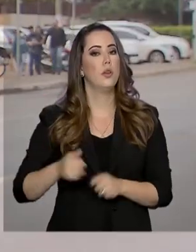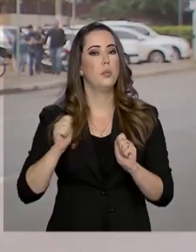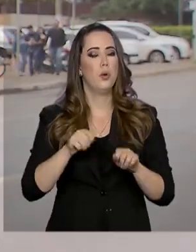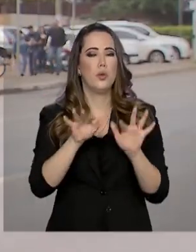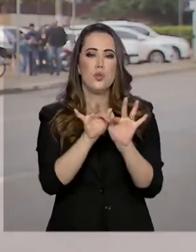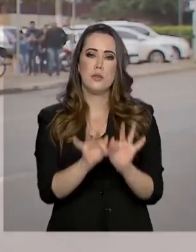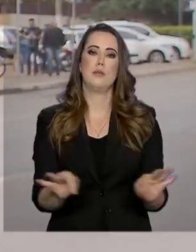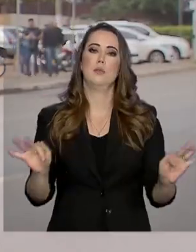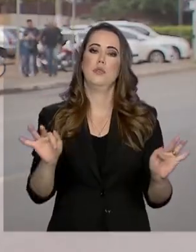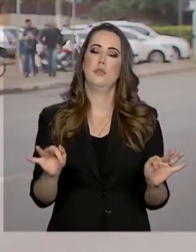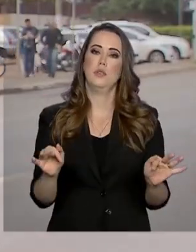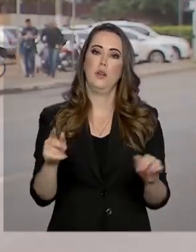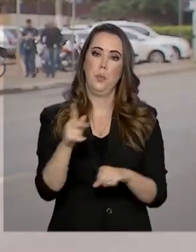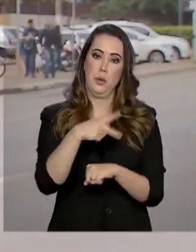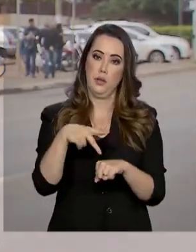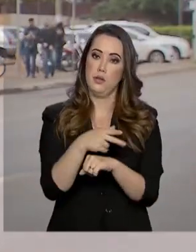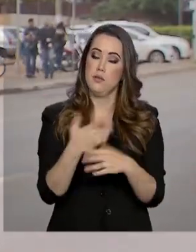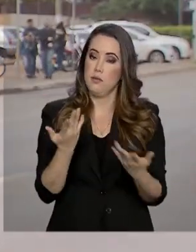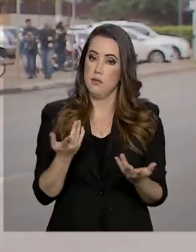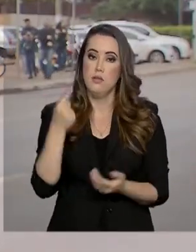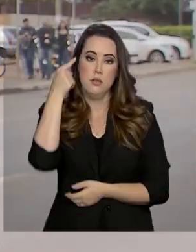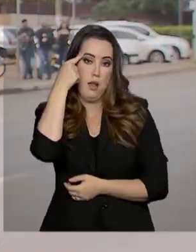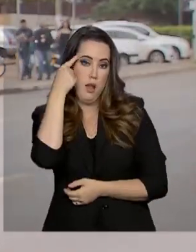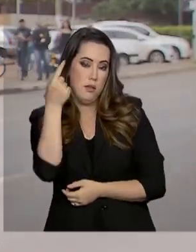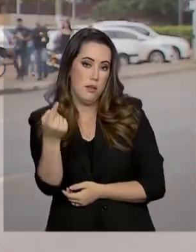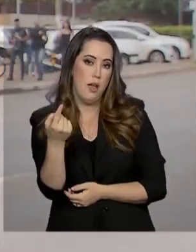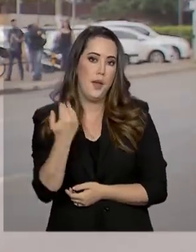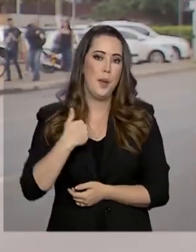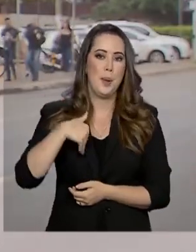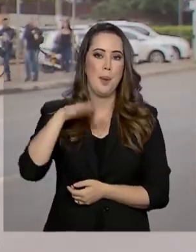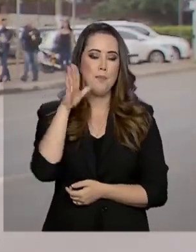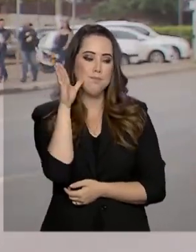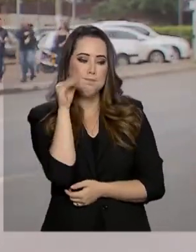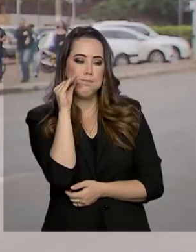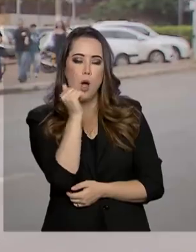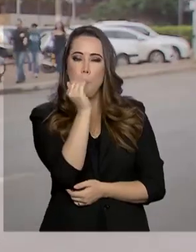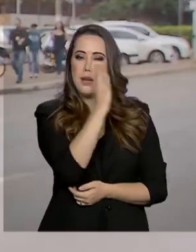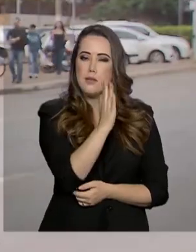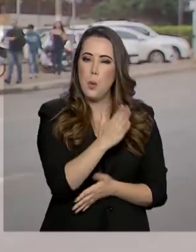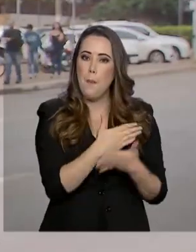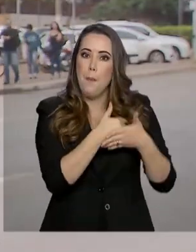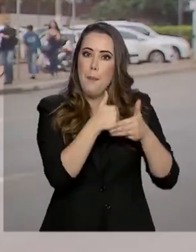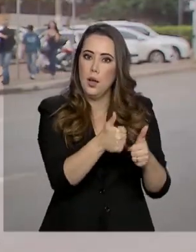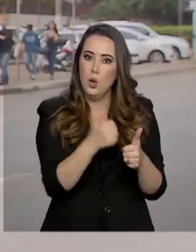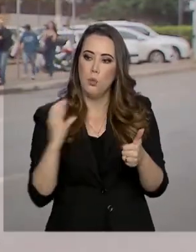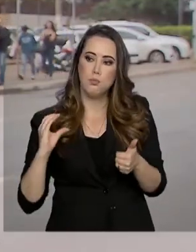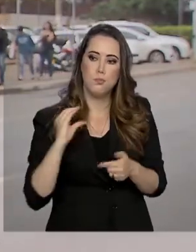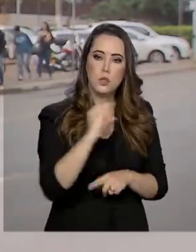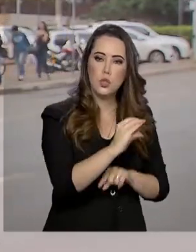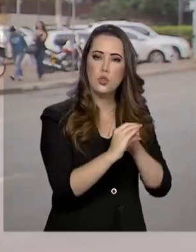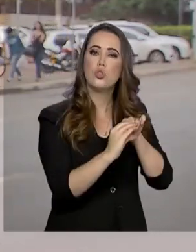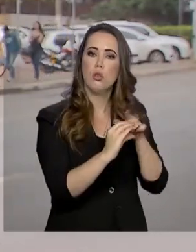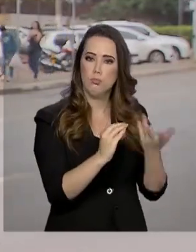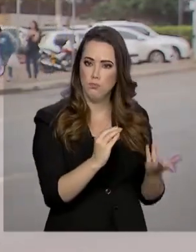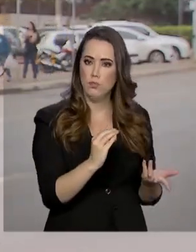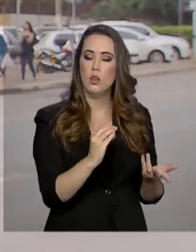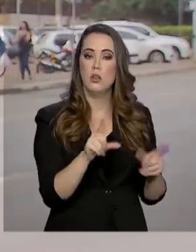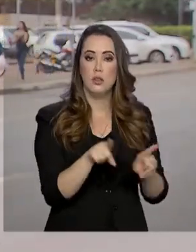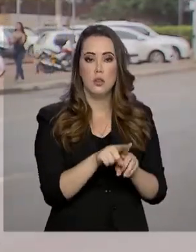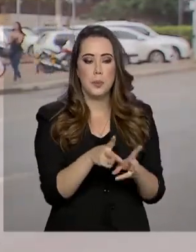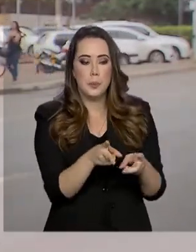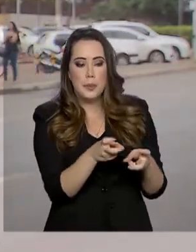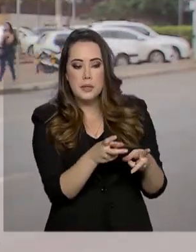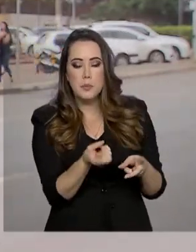desburocratização. A ideia é tornar o país mais atrativo para investimentos e também identificar boas práticas